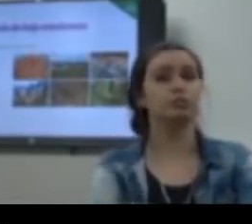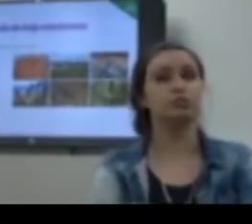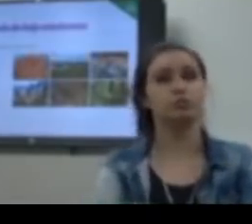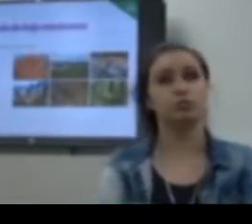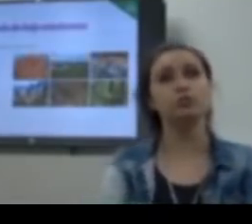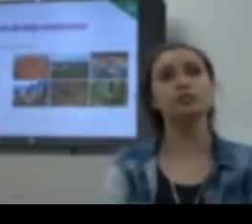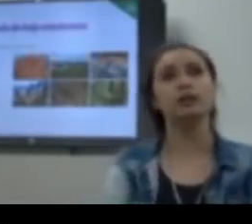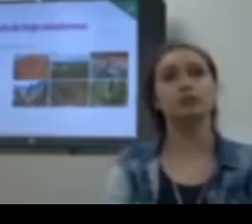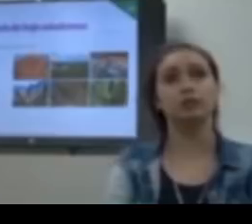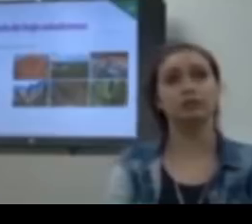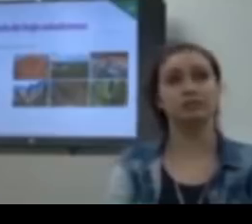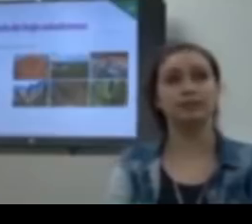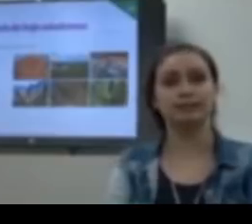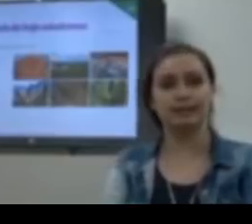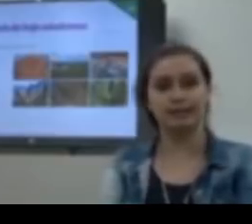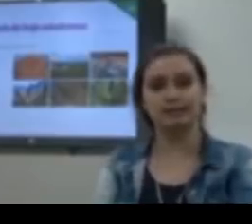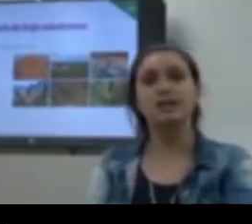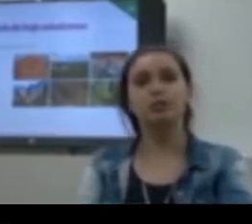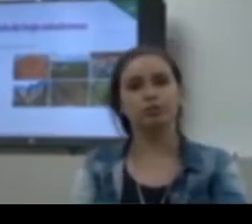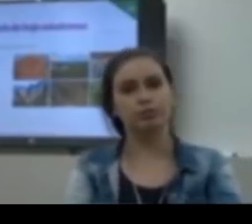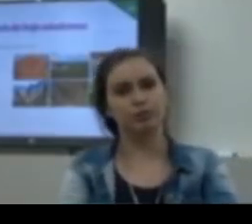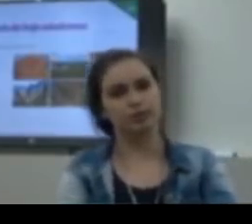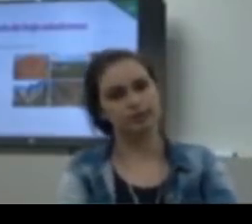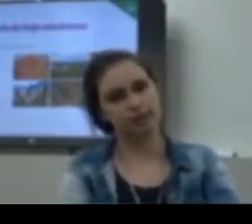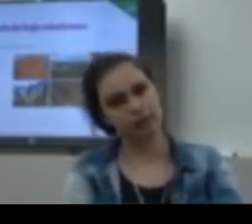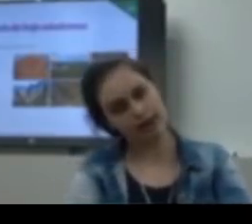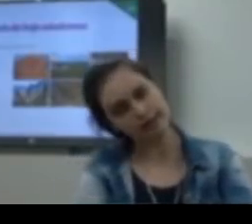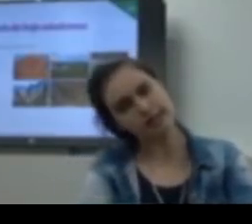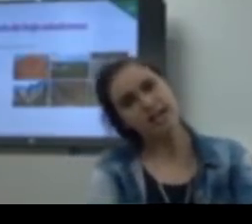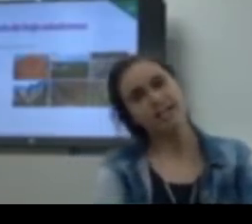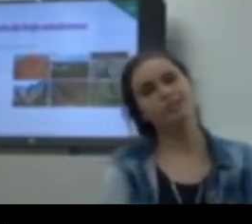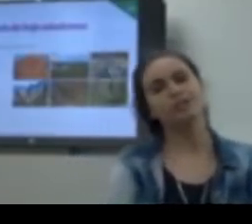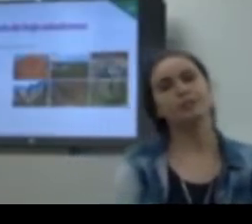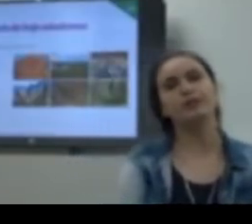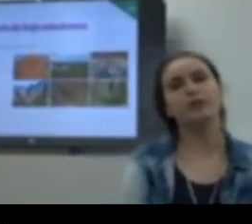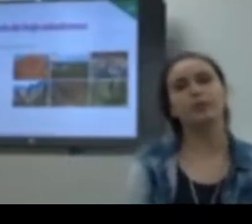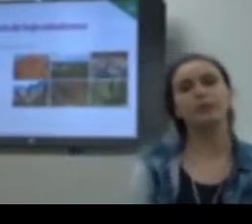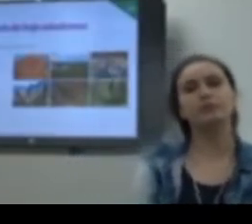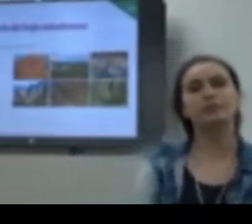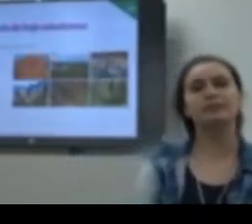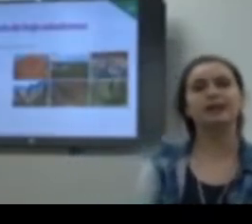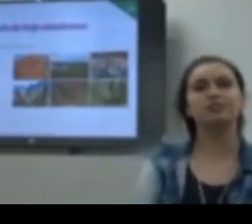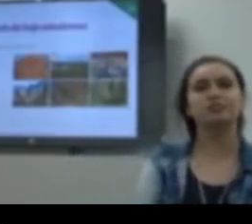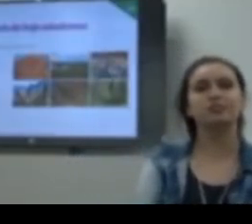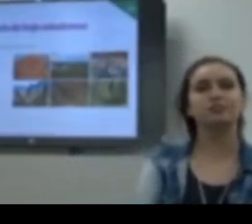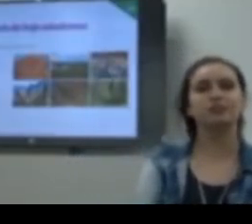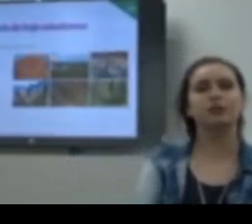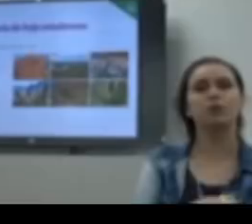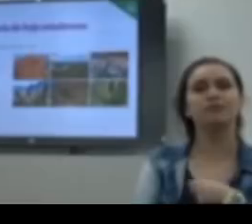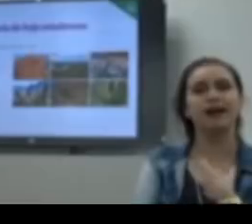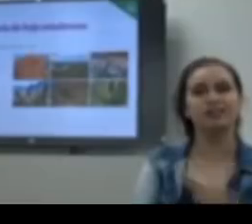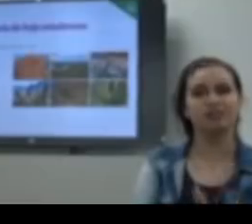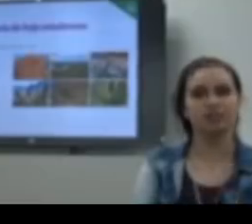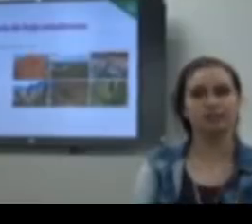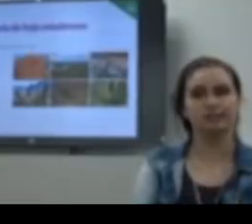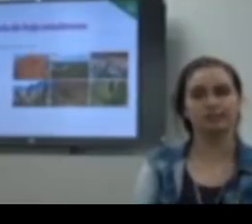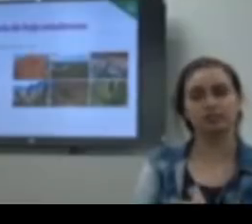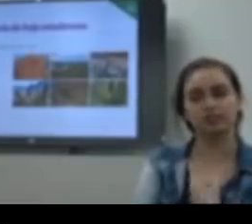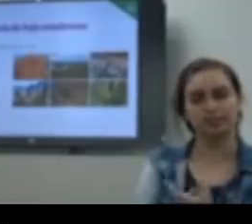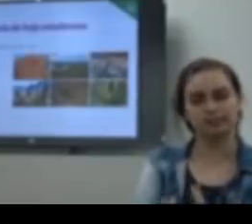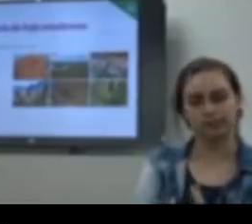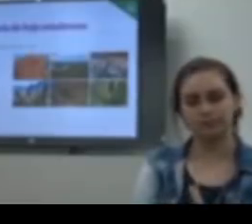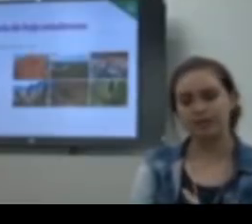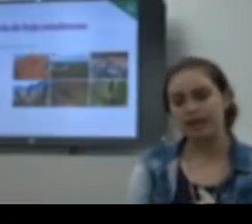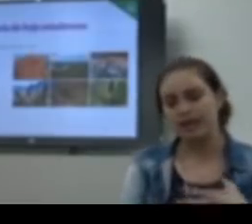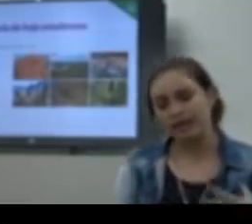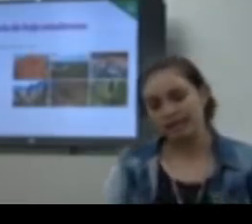gente viu os 2 últimos hoje, que é o domínio das pradarias e o domínio das araucárias, e a gente também falou um pouco sobre as áreas de transição ou faixas